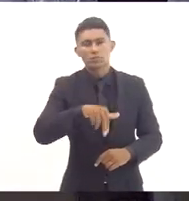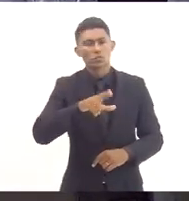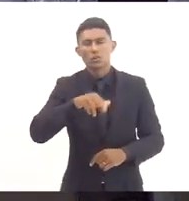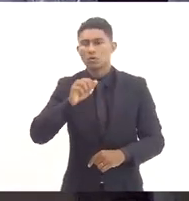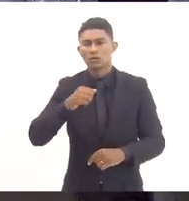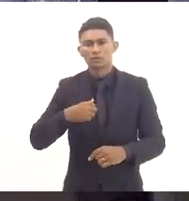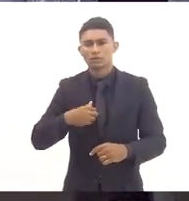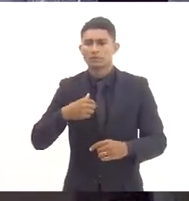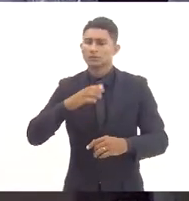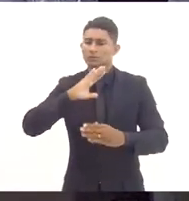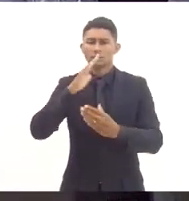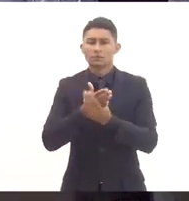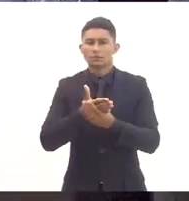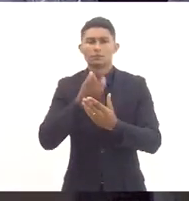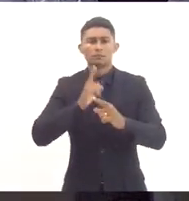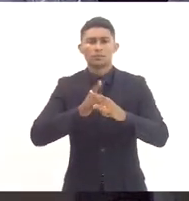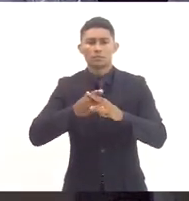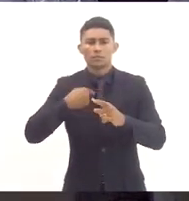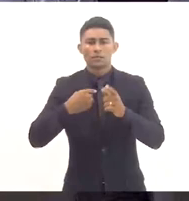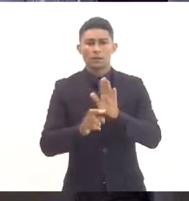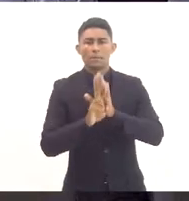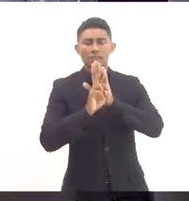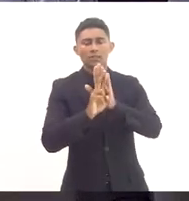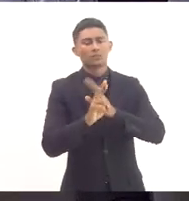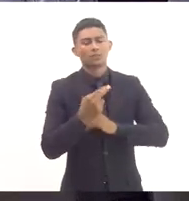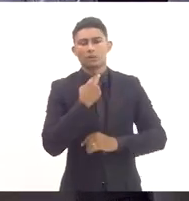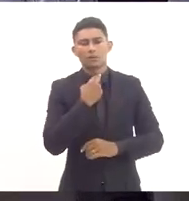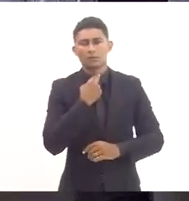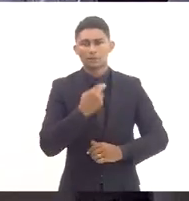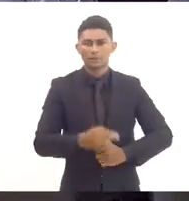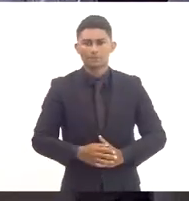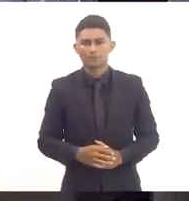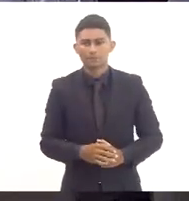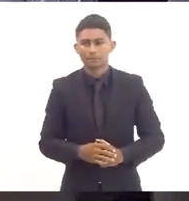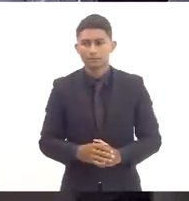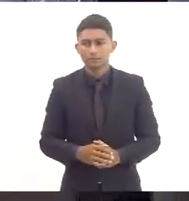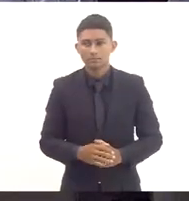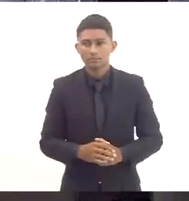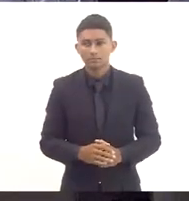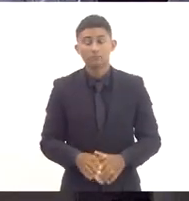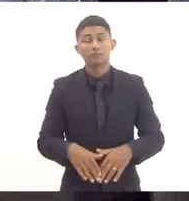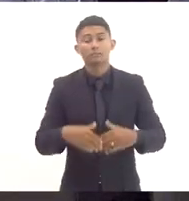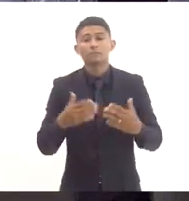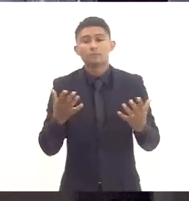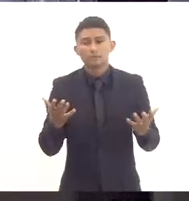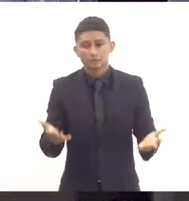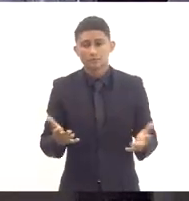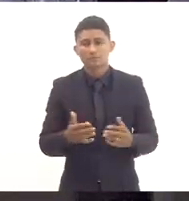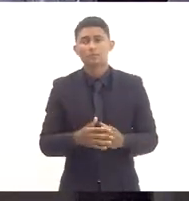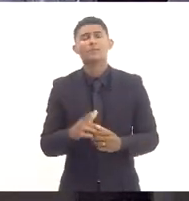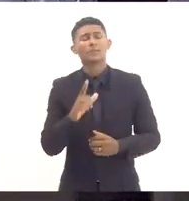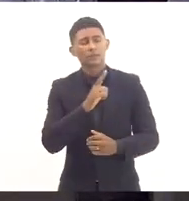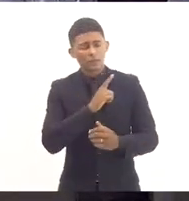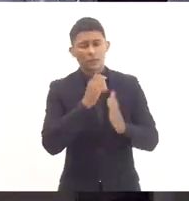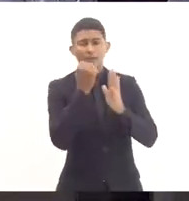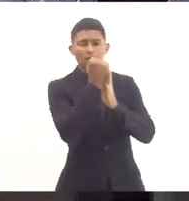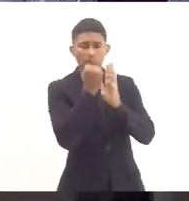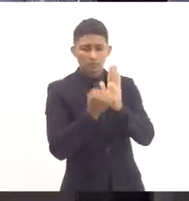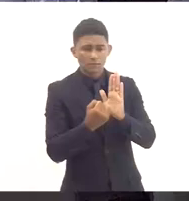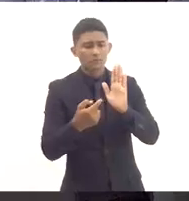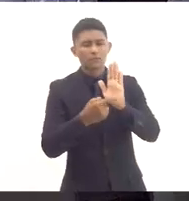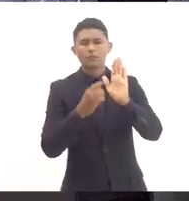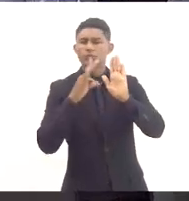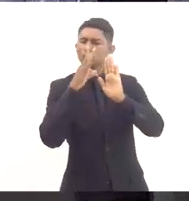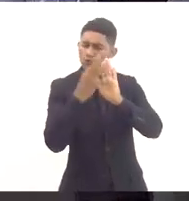que eu como representante legal dele não posso utilizar então ele tem todos os lados todos os